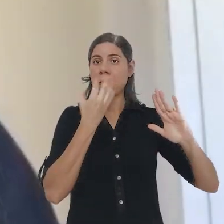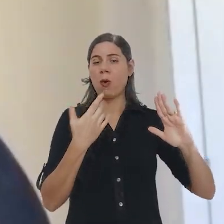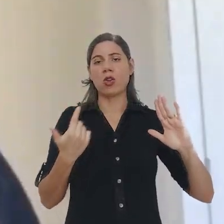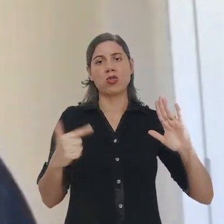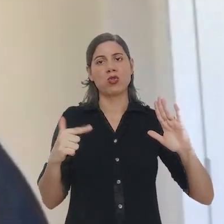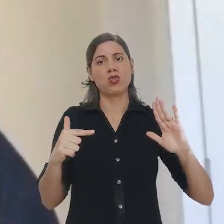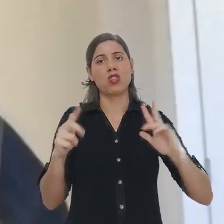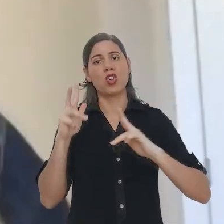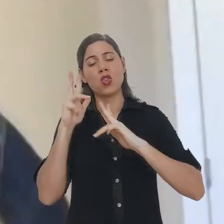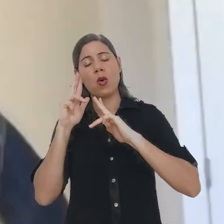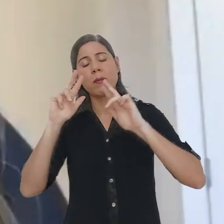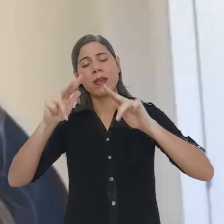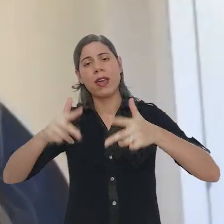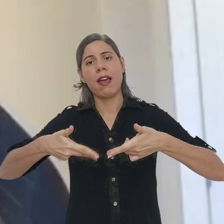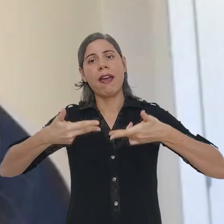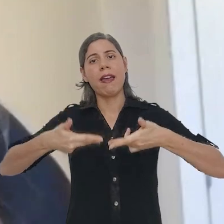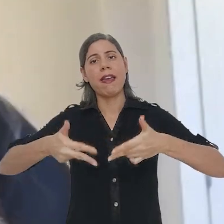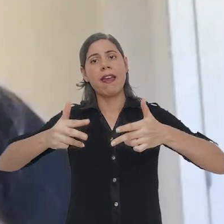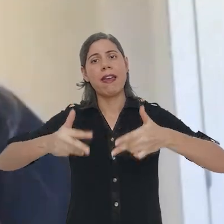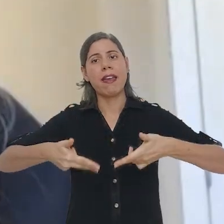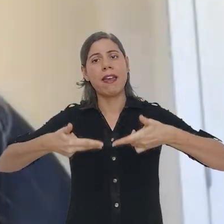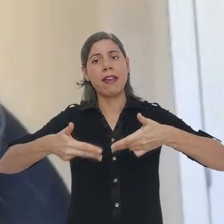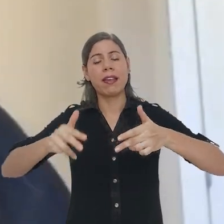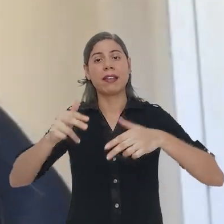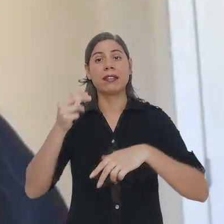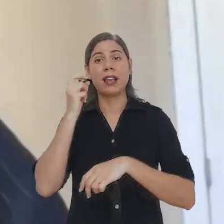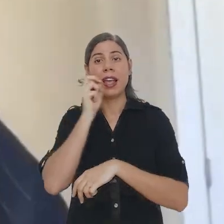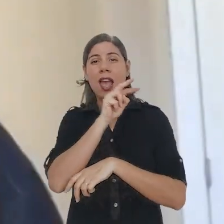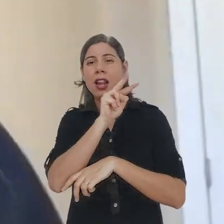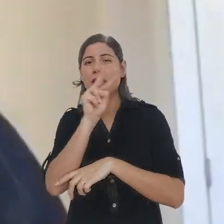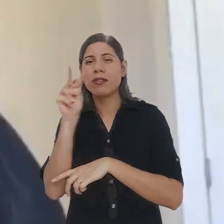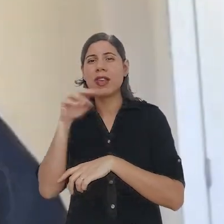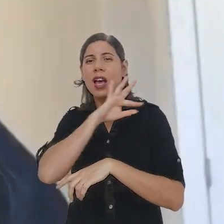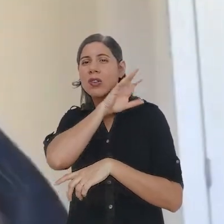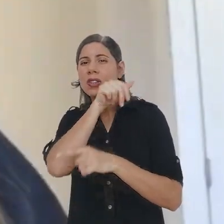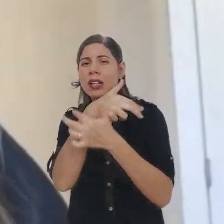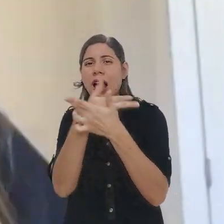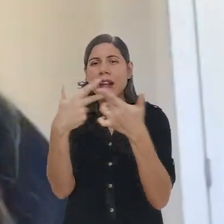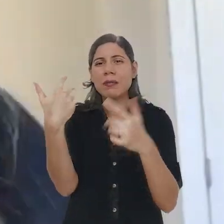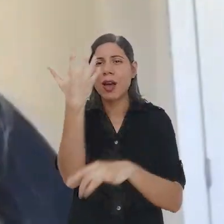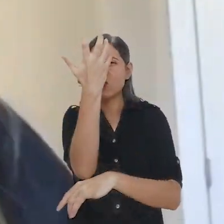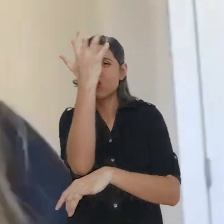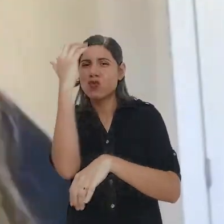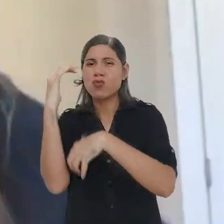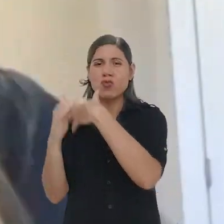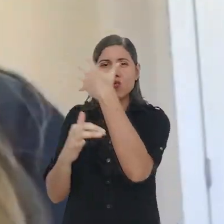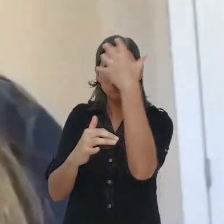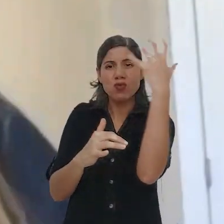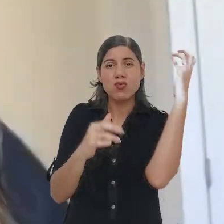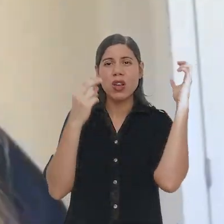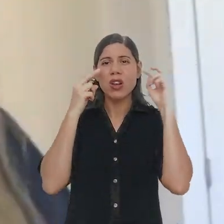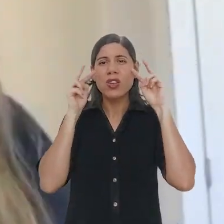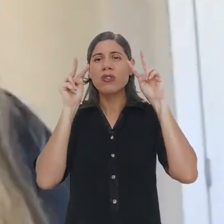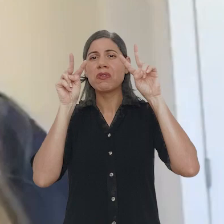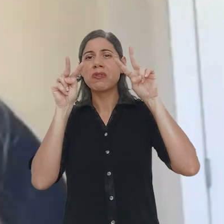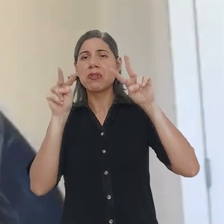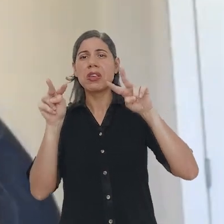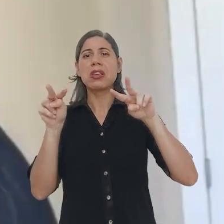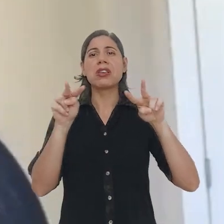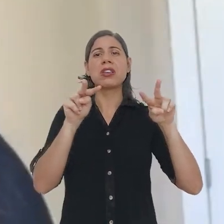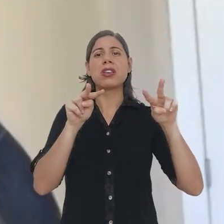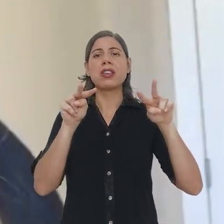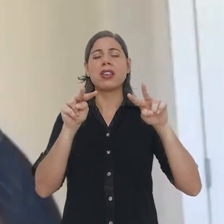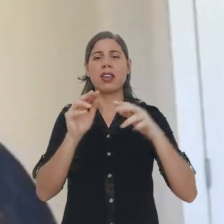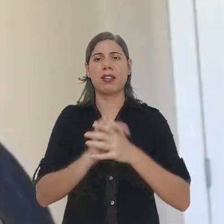moradia, dormiam em rede, que eles viam os animais da floresta, sabe, da floresta selvagem,